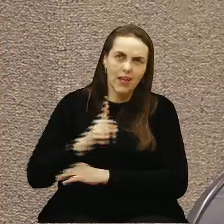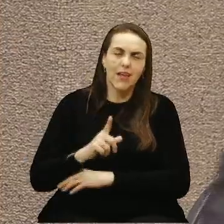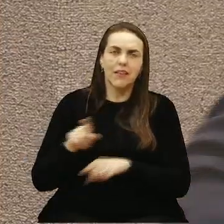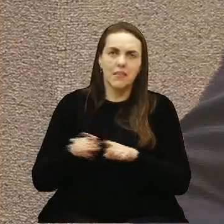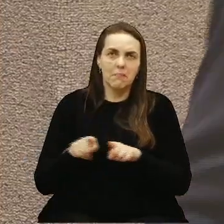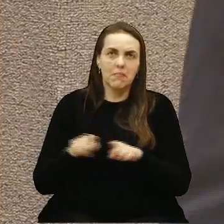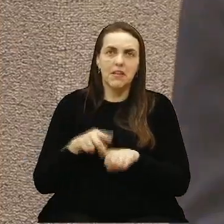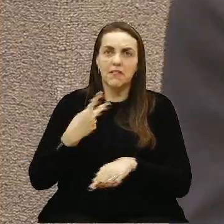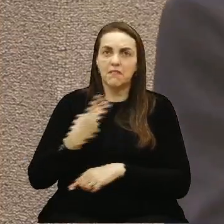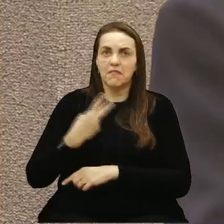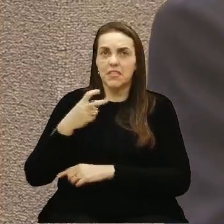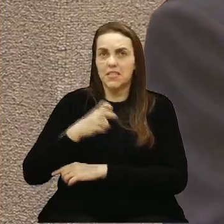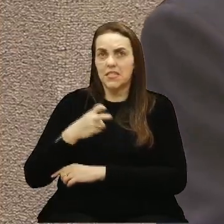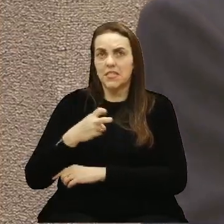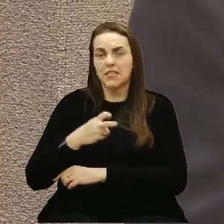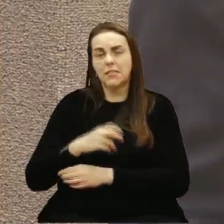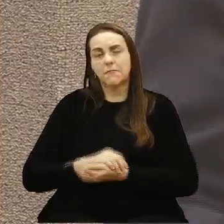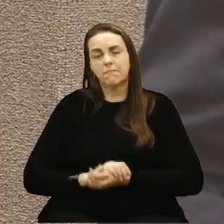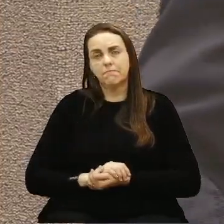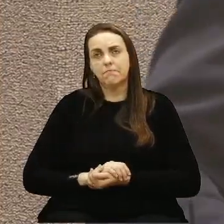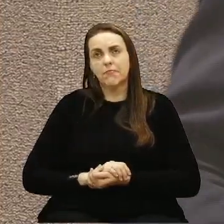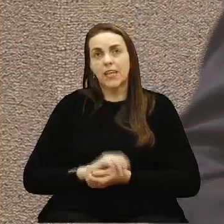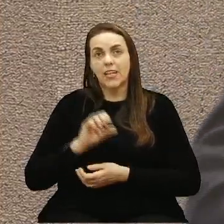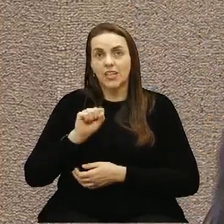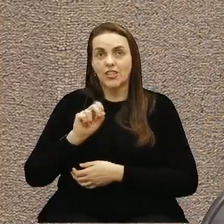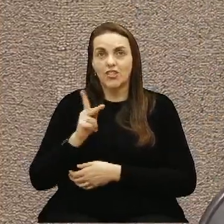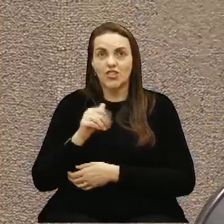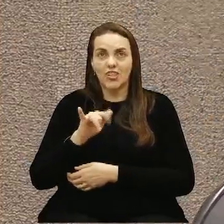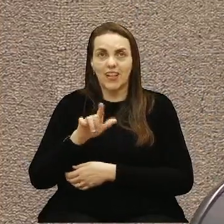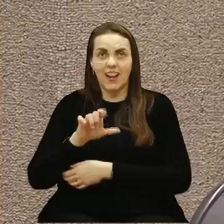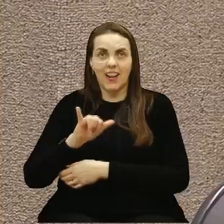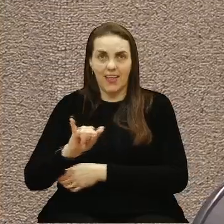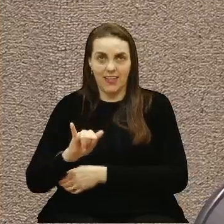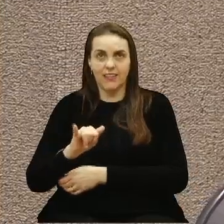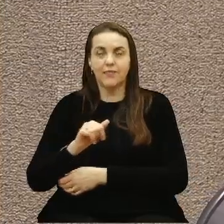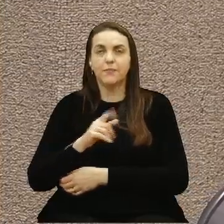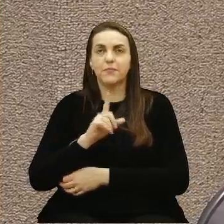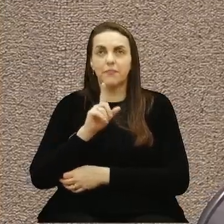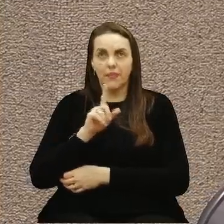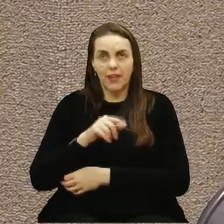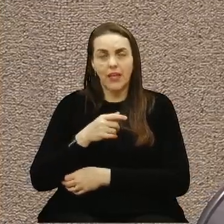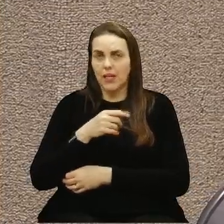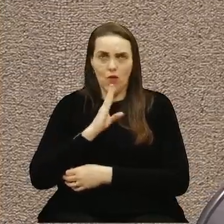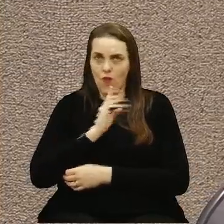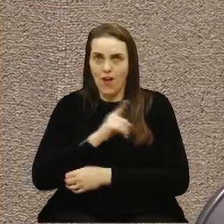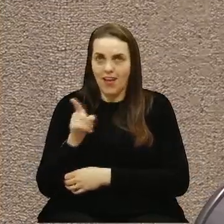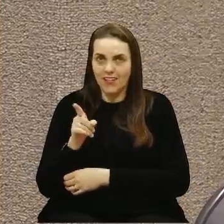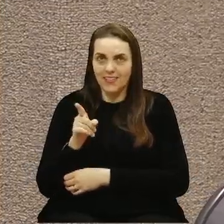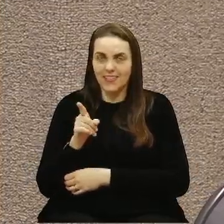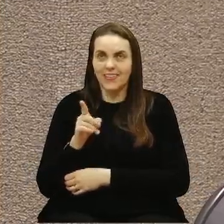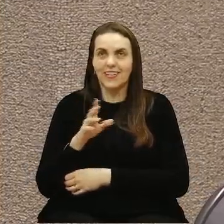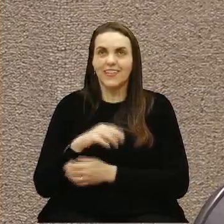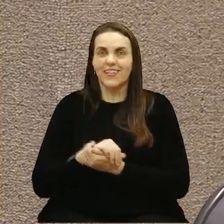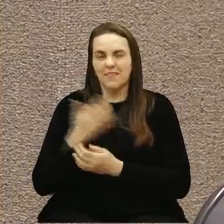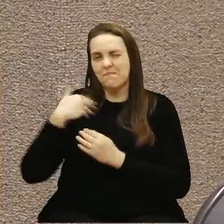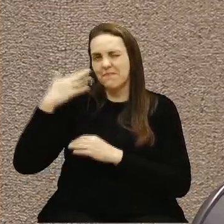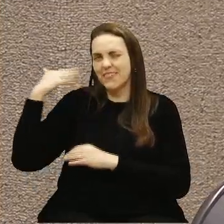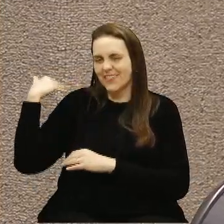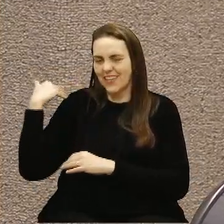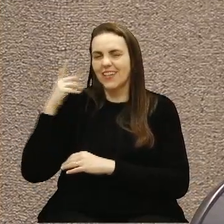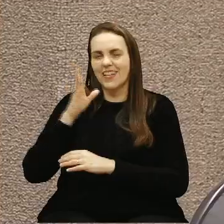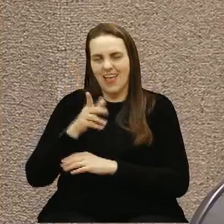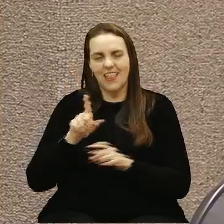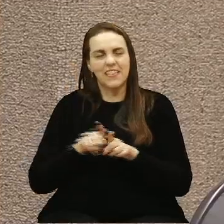da 25ª. A Shirley, né? A Shirley, para quem não conhece, no passado ela